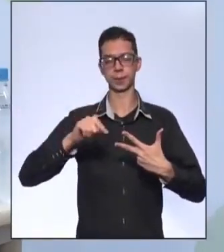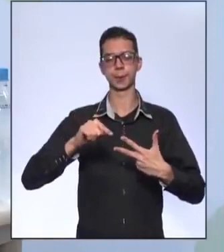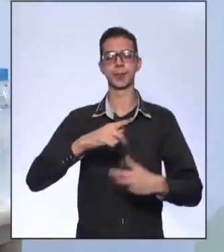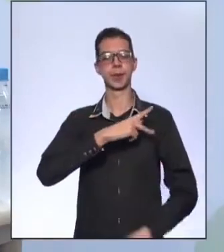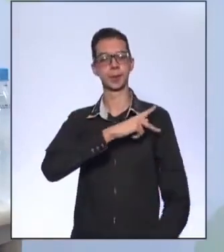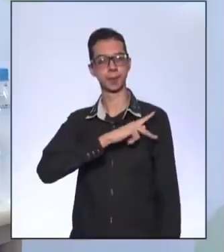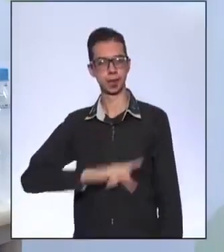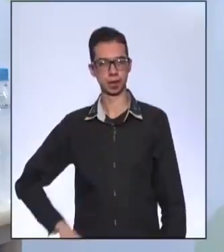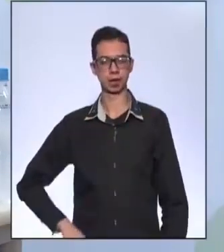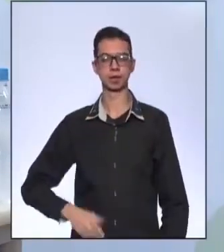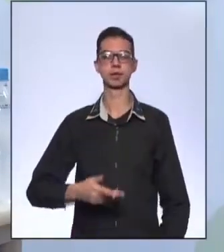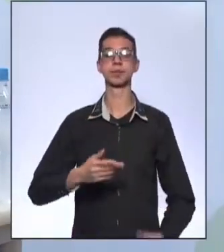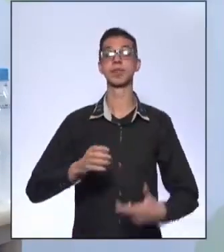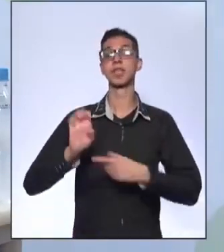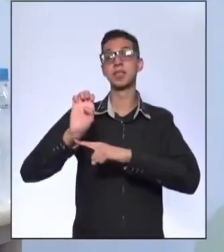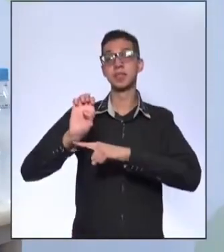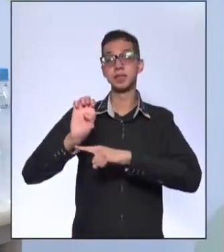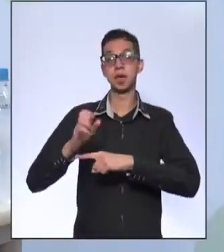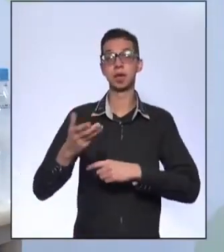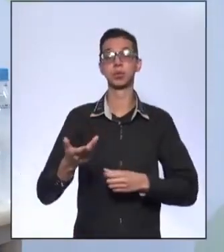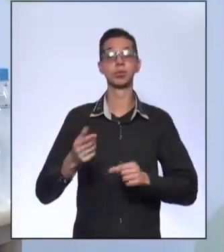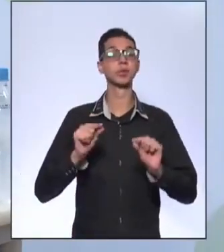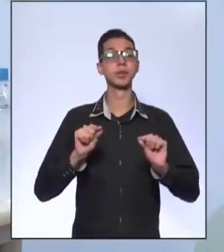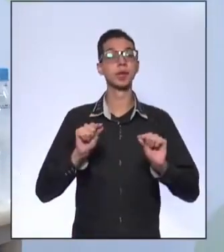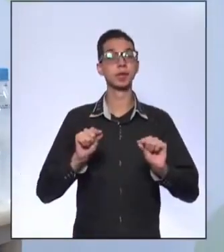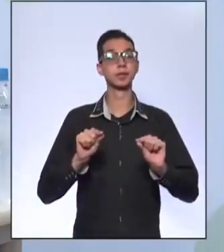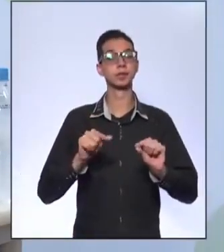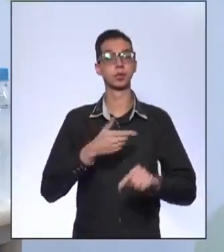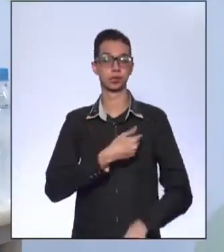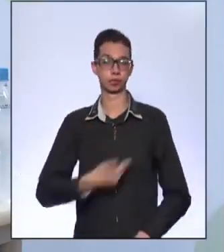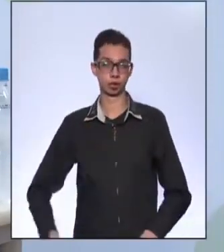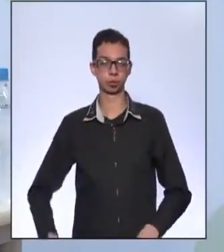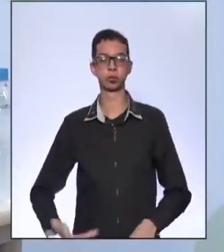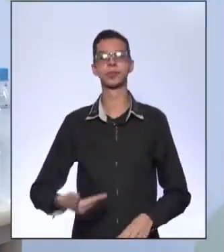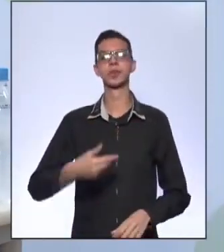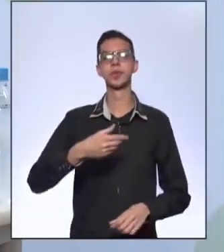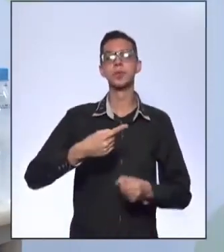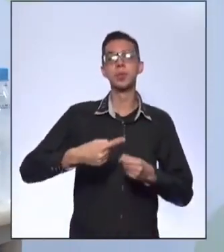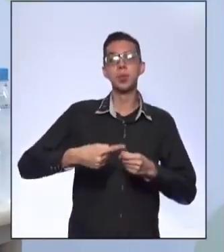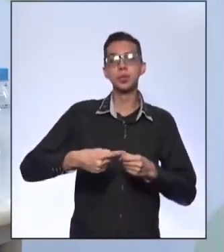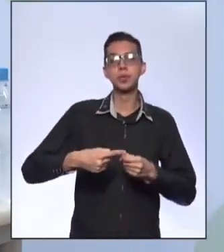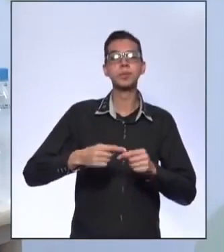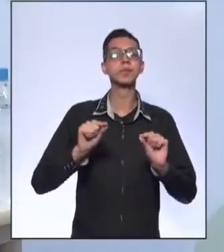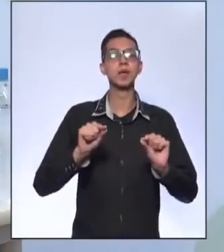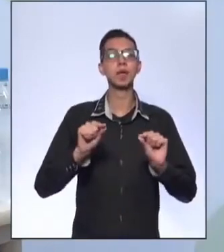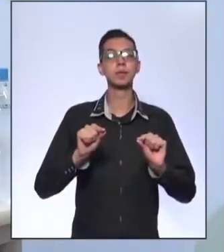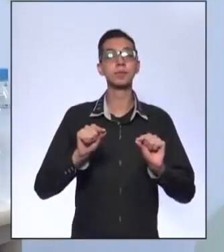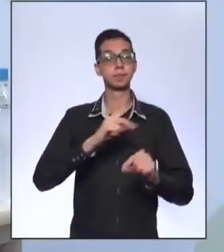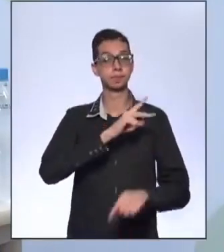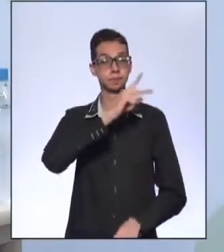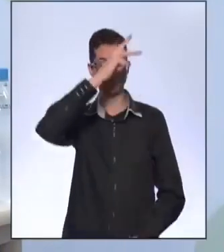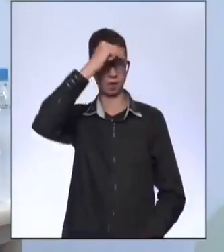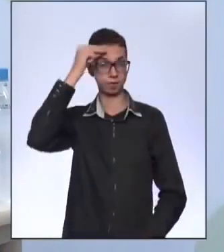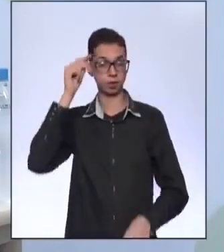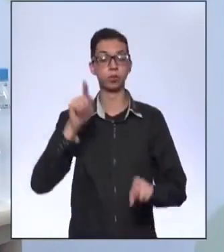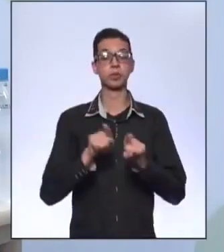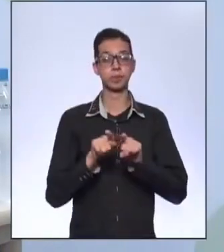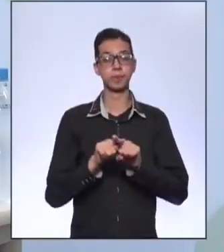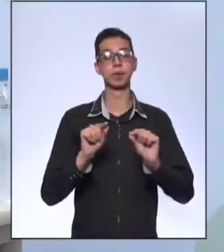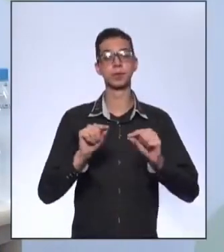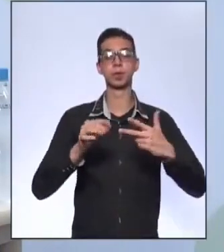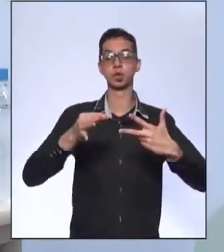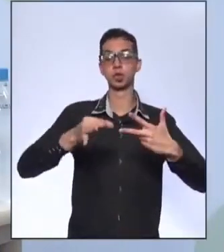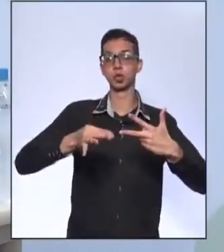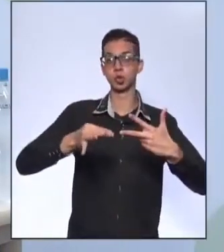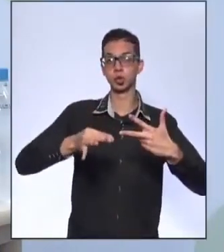Estadual seria os governadores no caso Municipal seria os prefeitos e a questão judiciária também nas leis que são